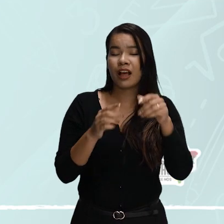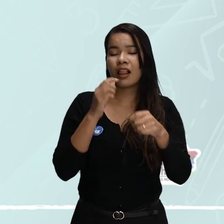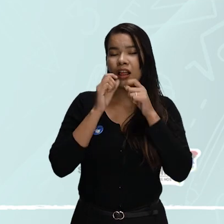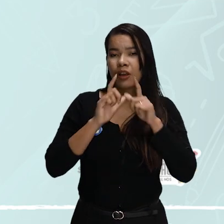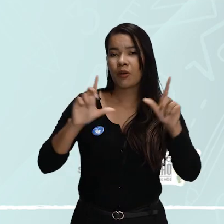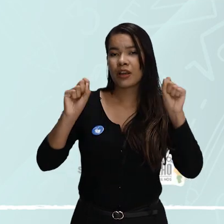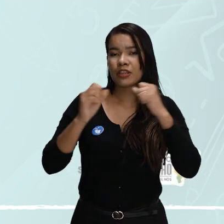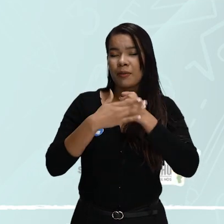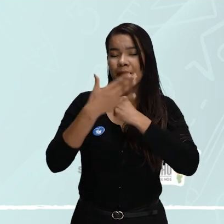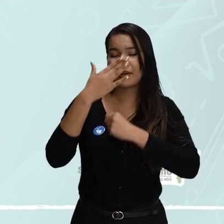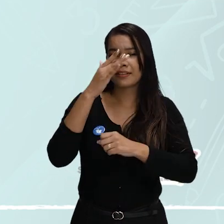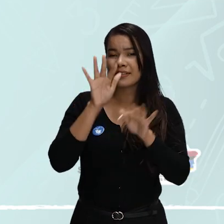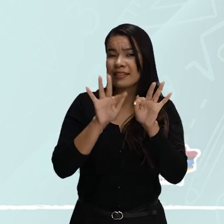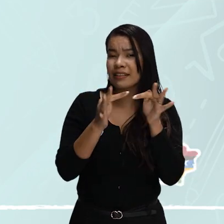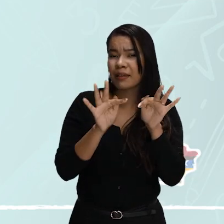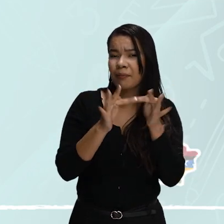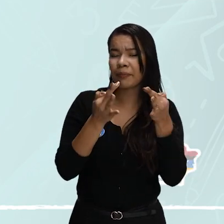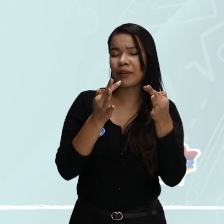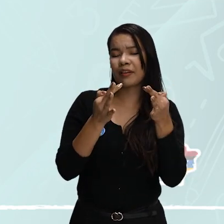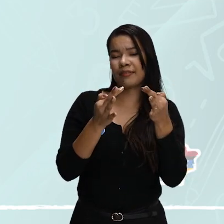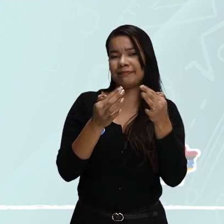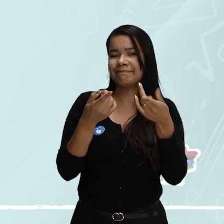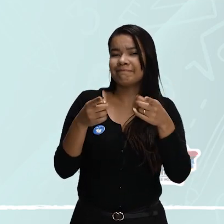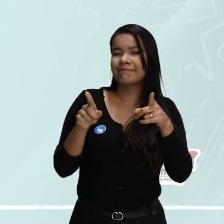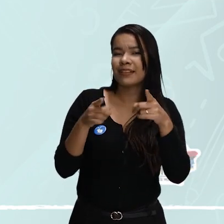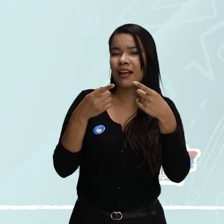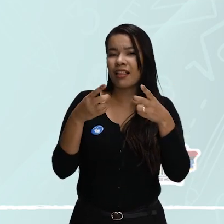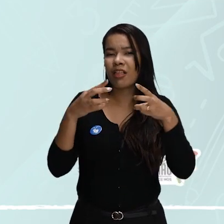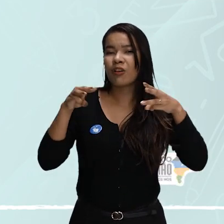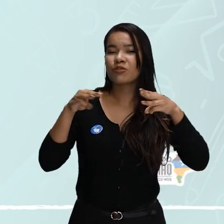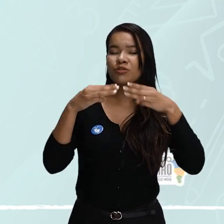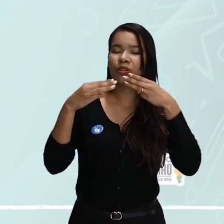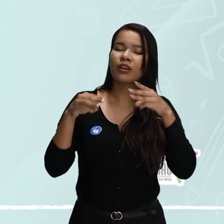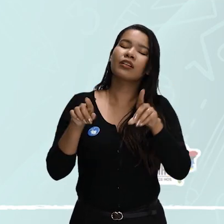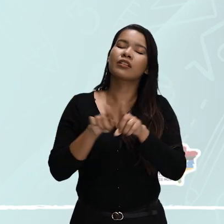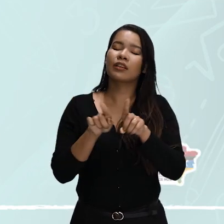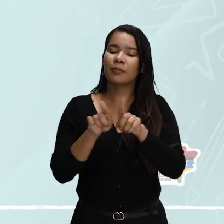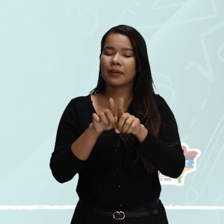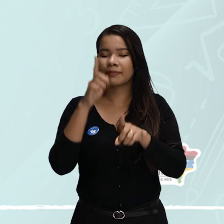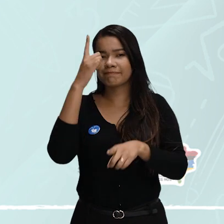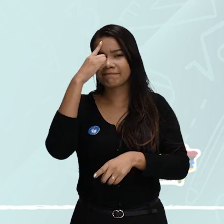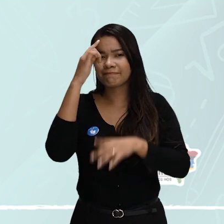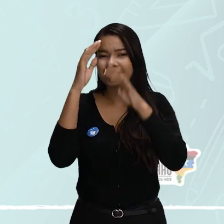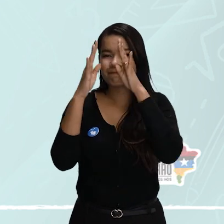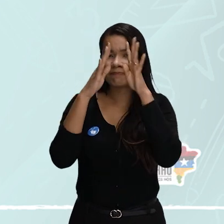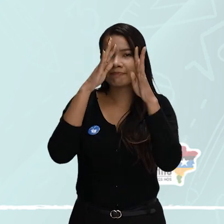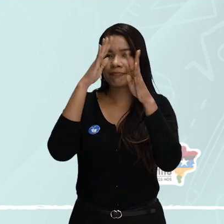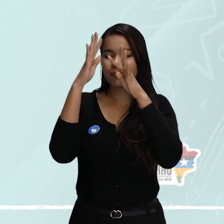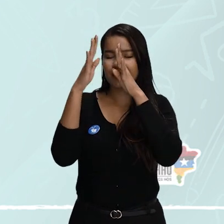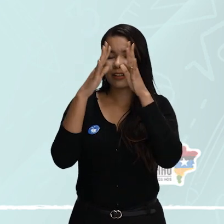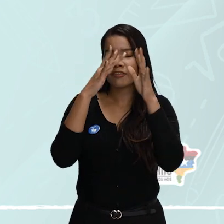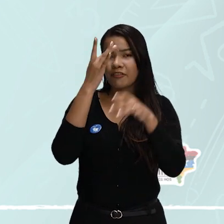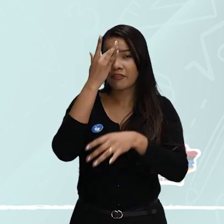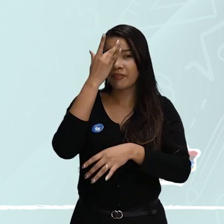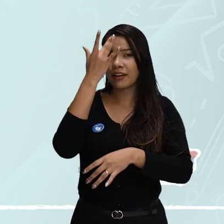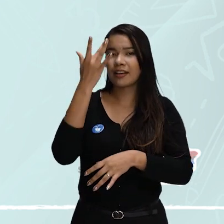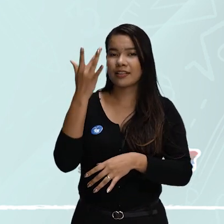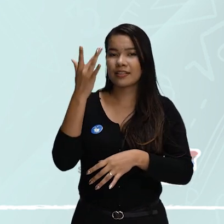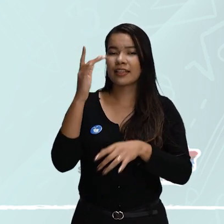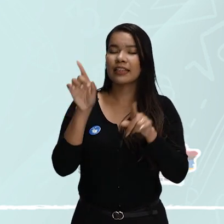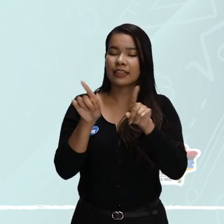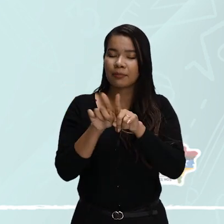popular, subjetiva, melodiosa, confessional, idealizada, eloquente e repleta